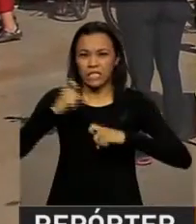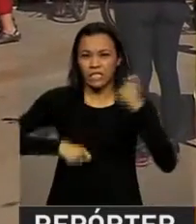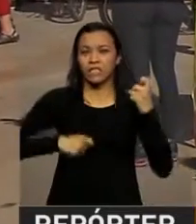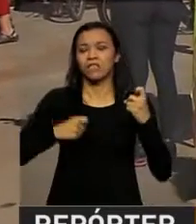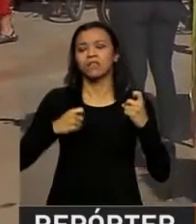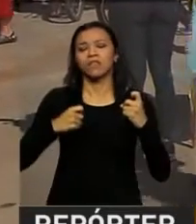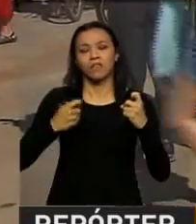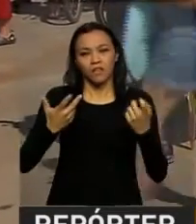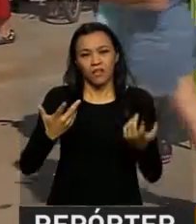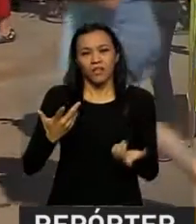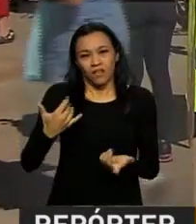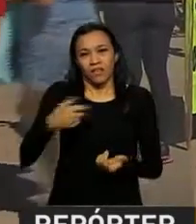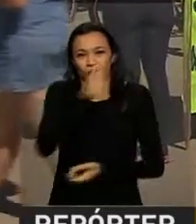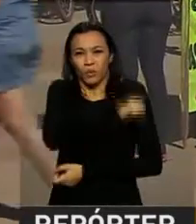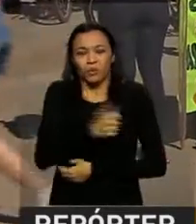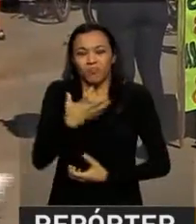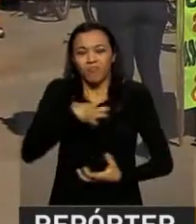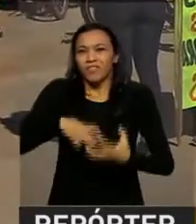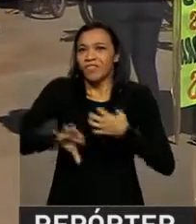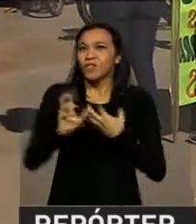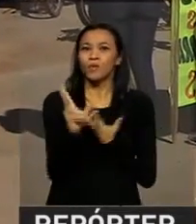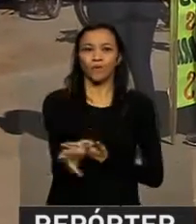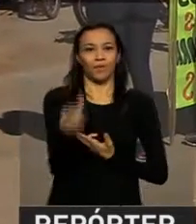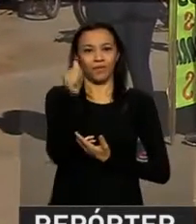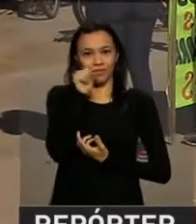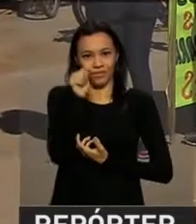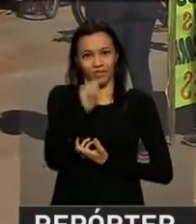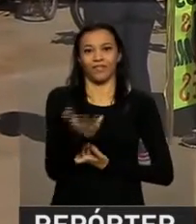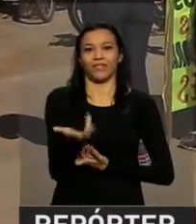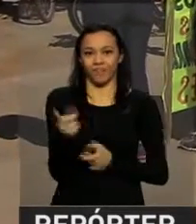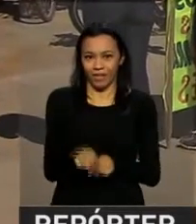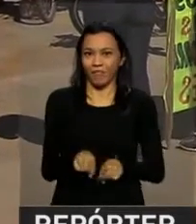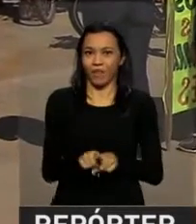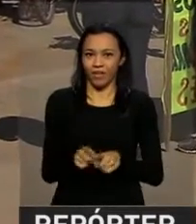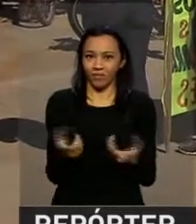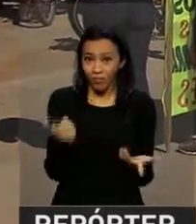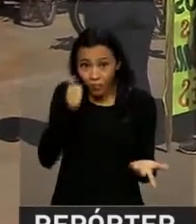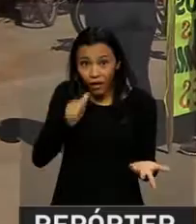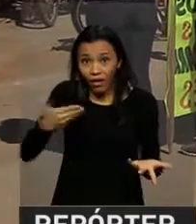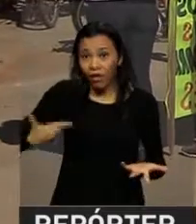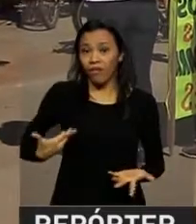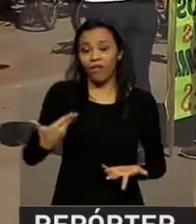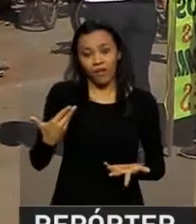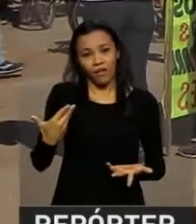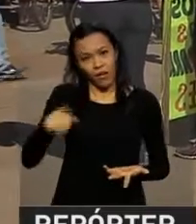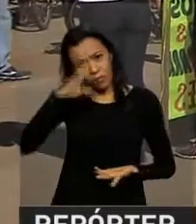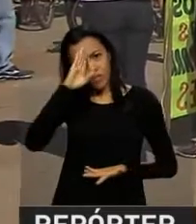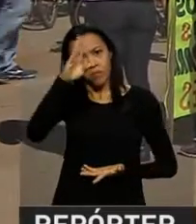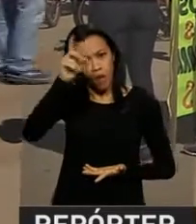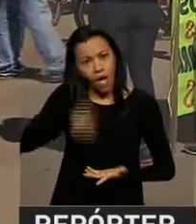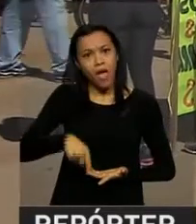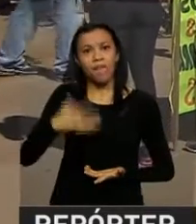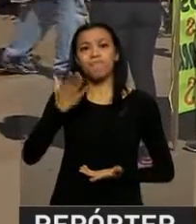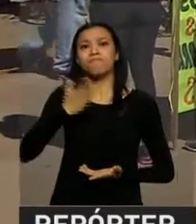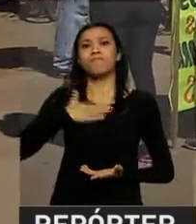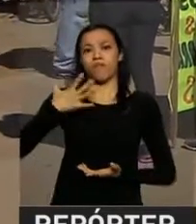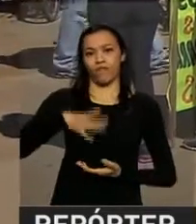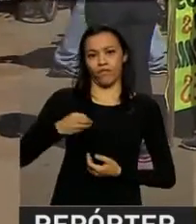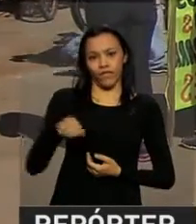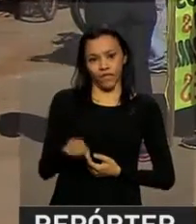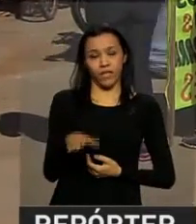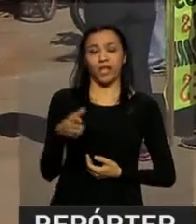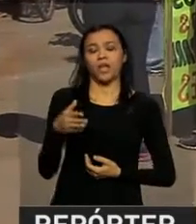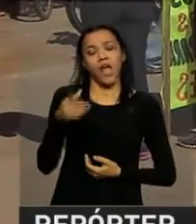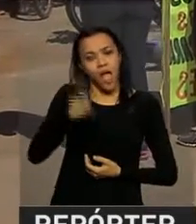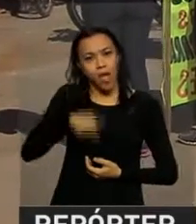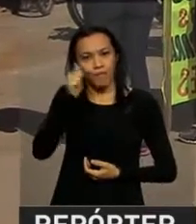Eu me sinto violentada como ela, né? Que é o motivo principal de eu estar aqui também, é a minha filha, que é uma mulher,